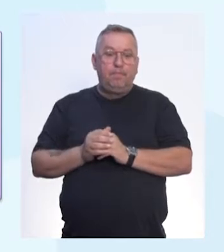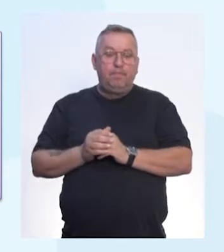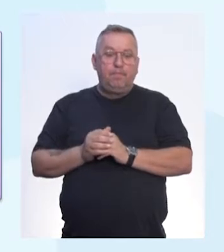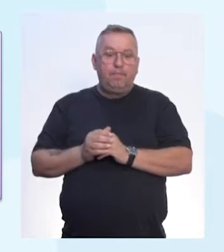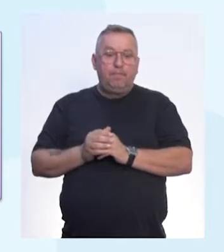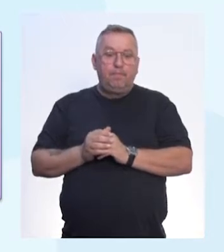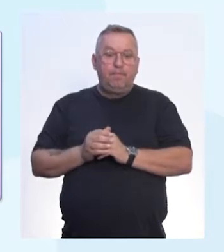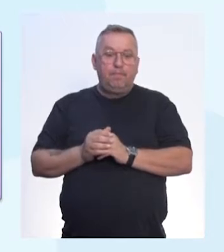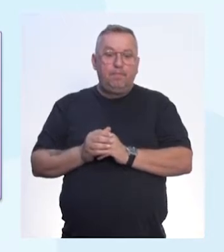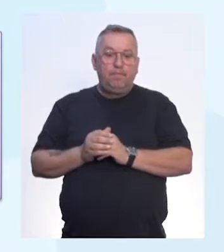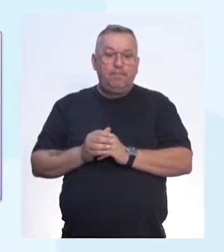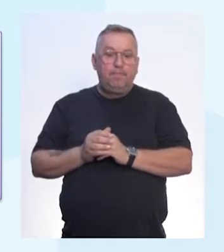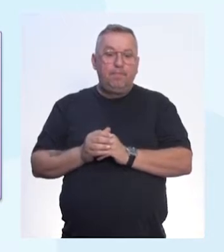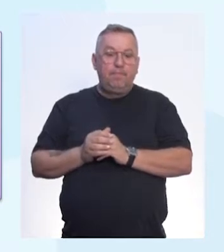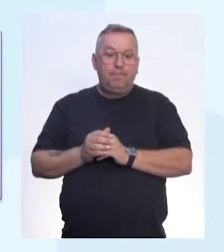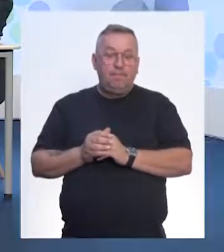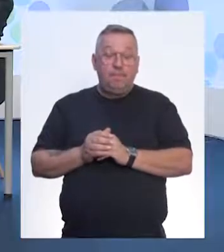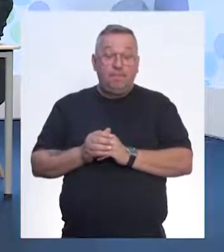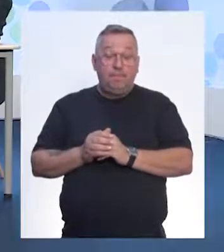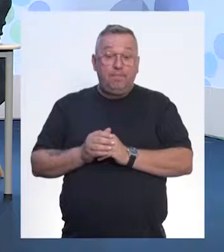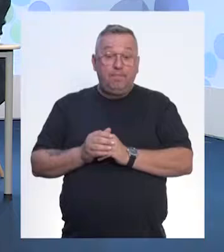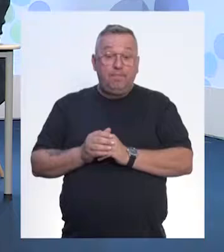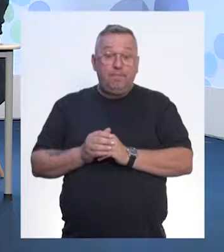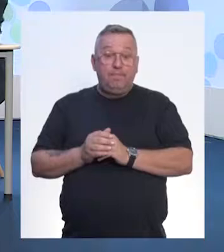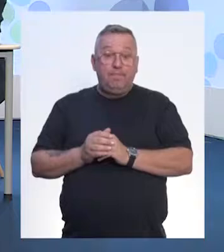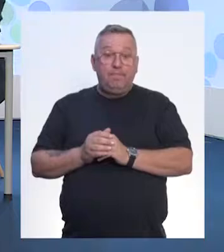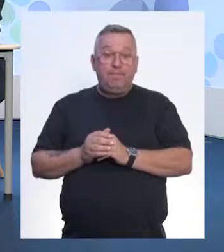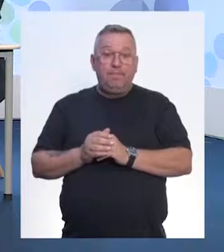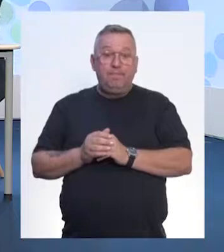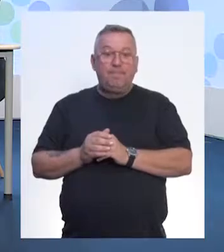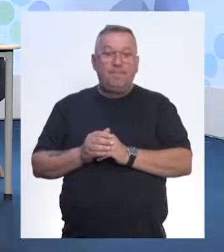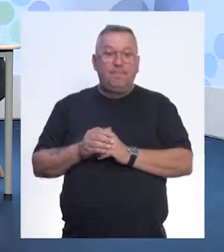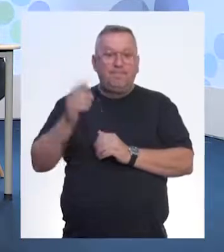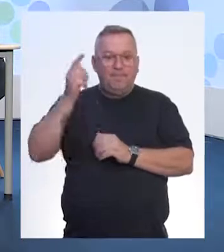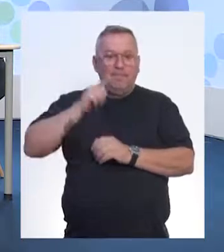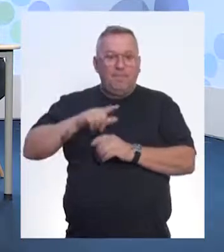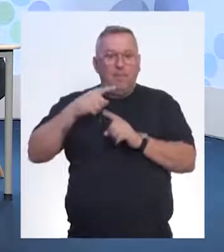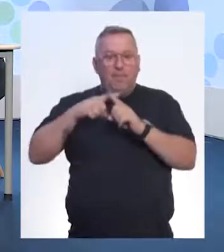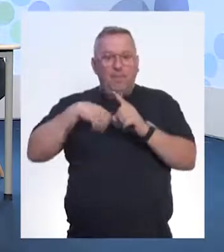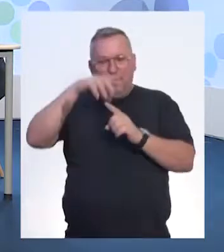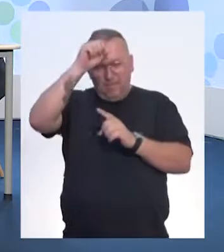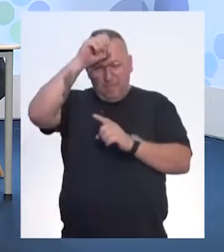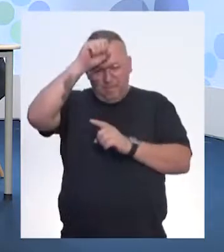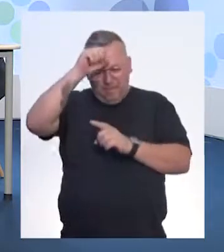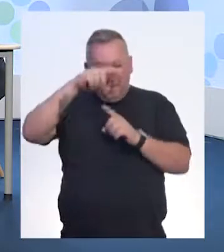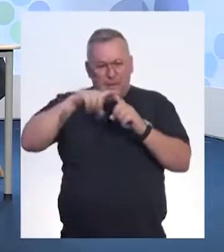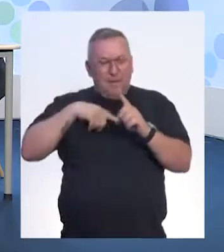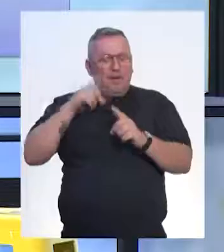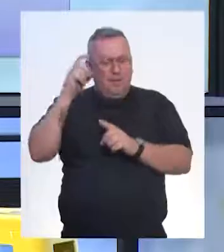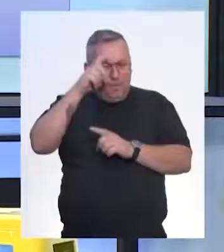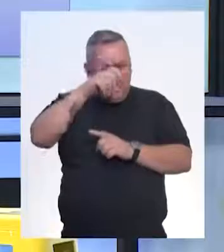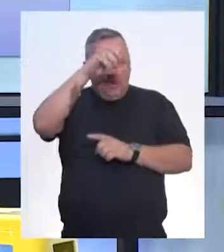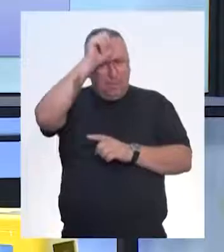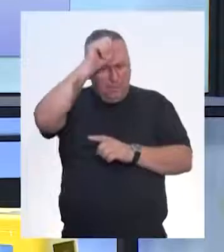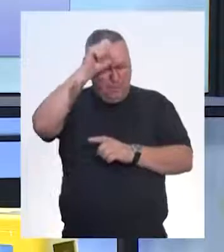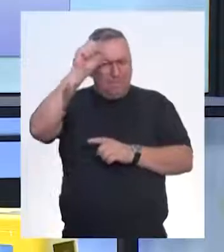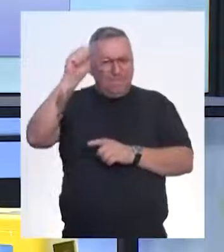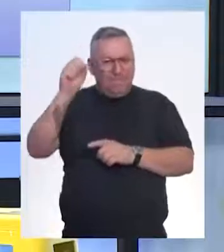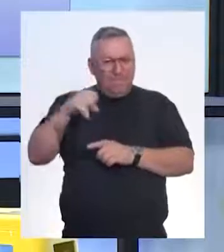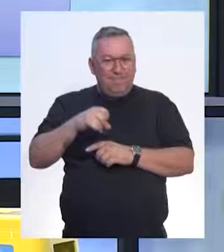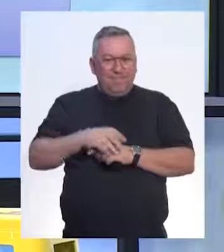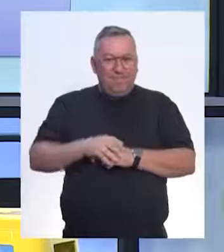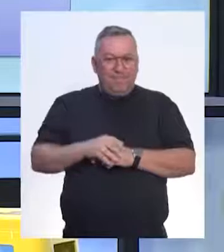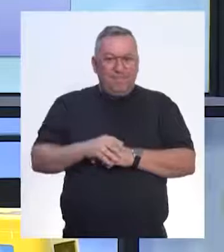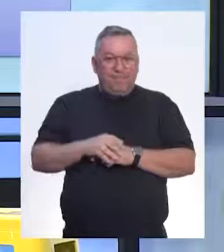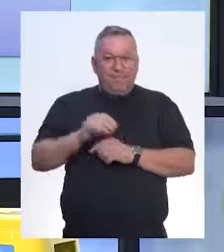esse, mas tudo bem, depois eu aprendo. Aqui? Ali em cima passar aqui, isso. passei. Aí. Gente, a gente apanha um pouquinho, mas a gente aprende, tá bom? Isso. Então é assim.